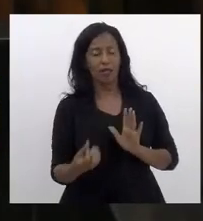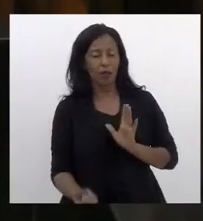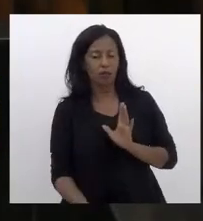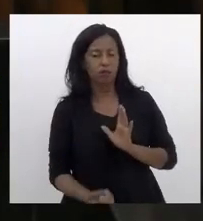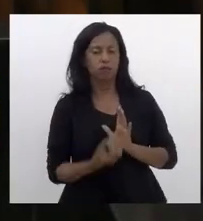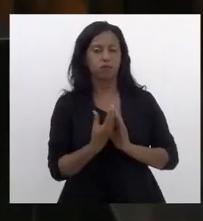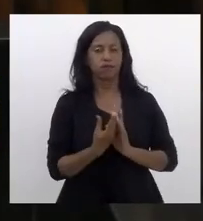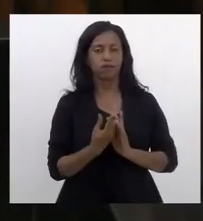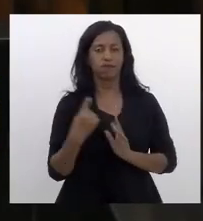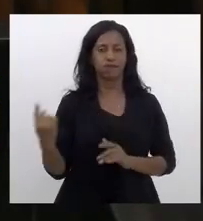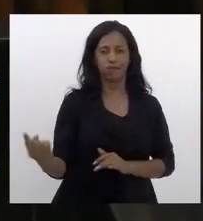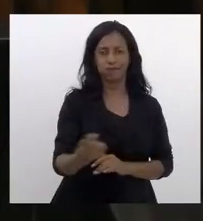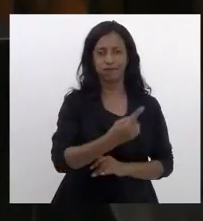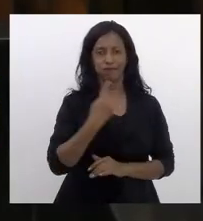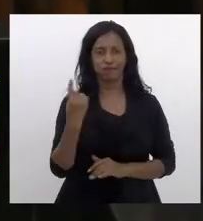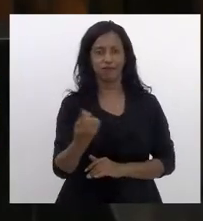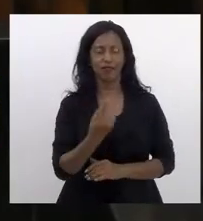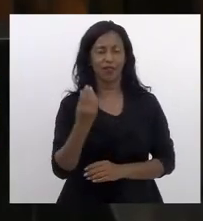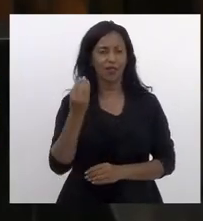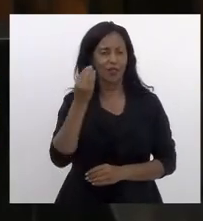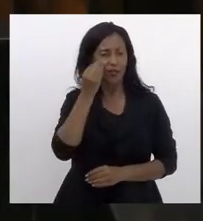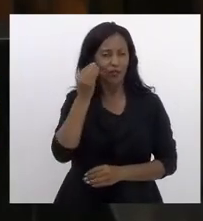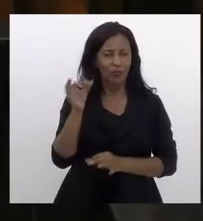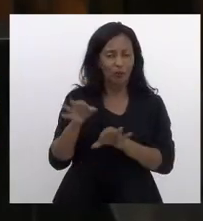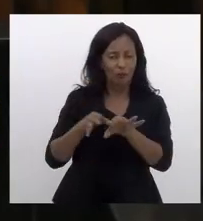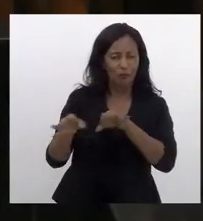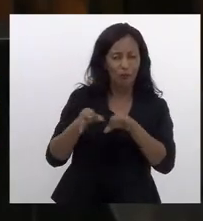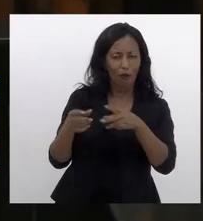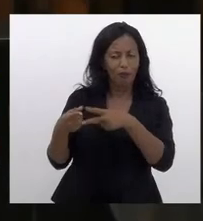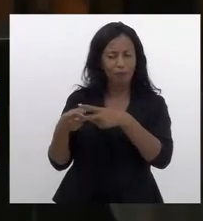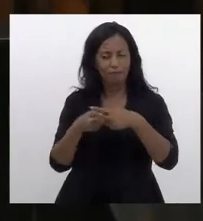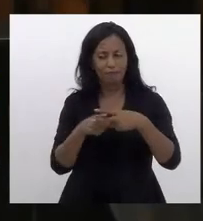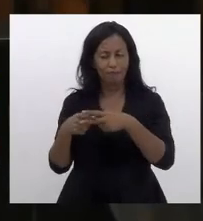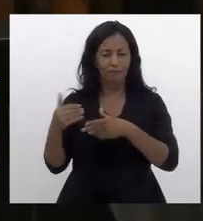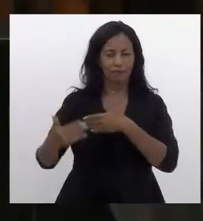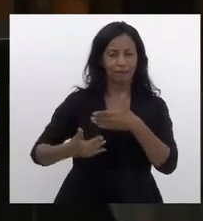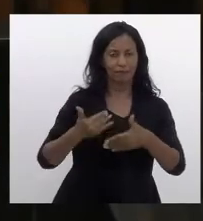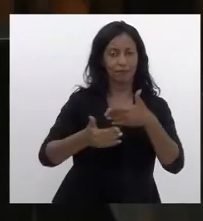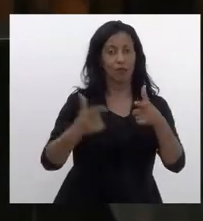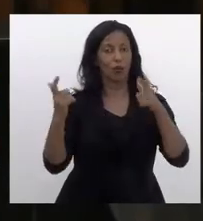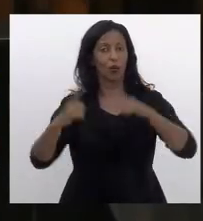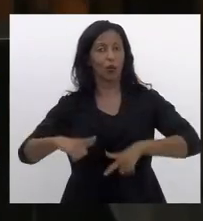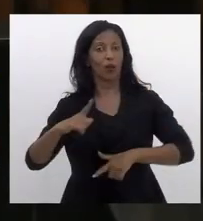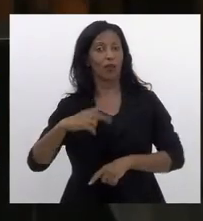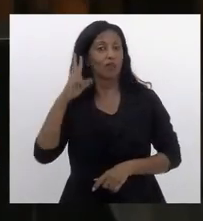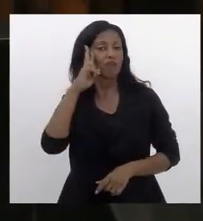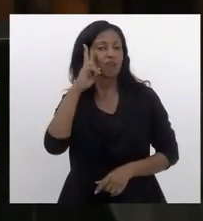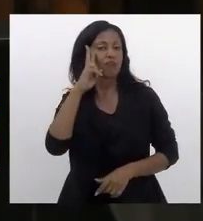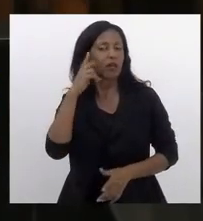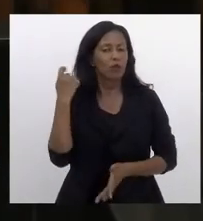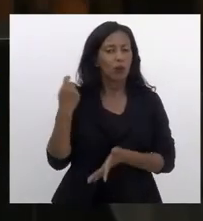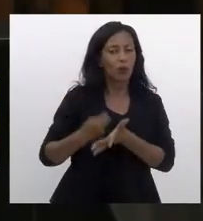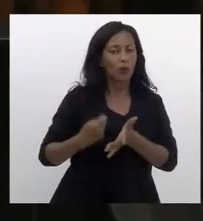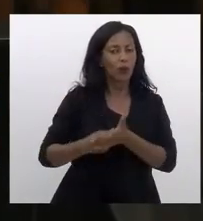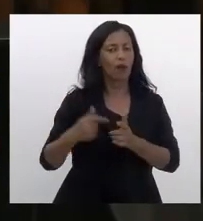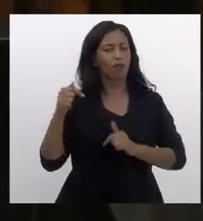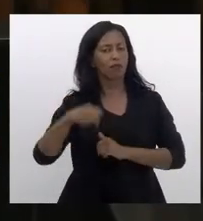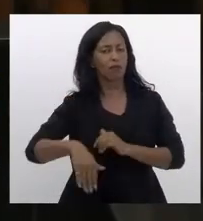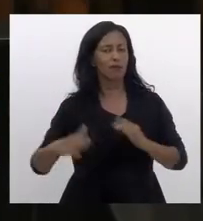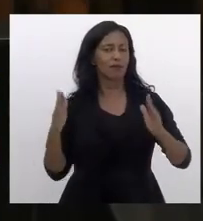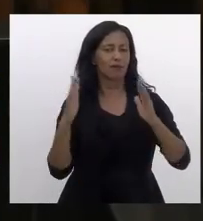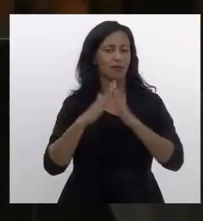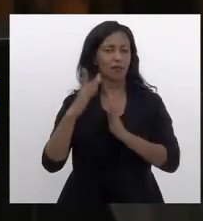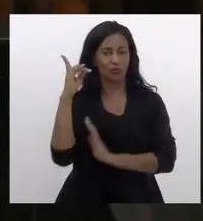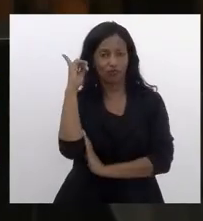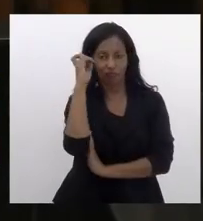né, de uma tentativa de corrigir um processo onde a gente tem historicamente lutado nessa casa e tido dificuldade